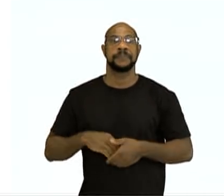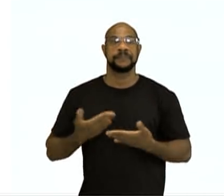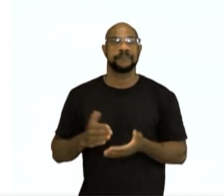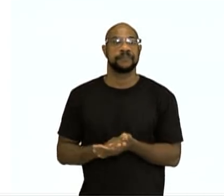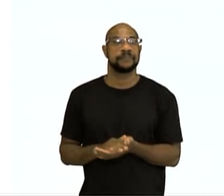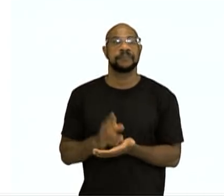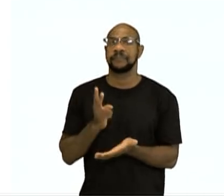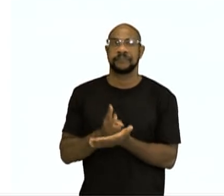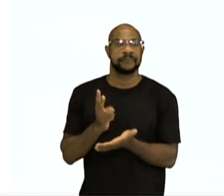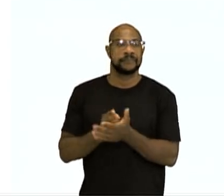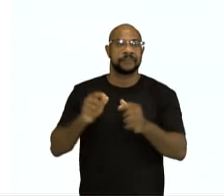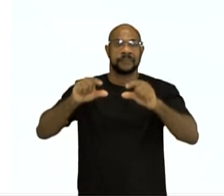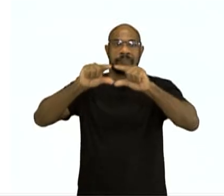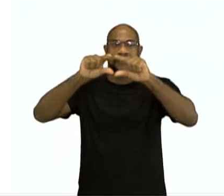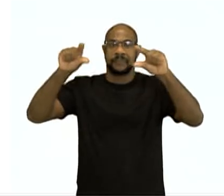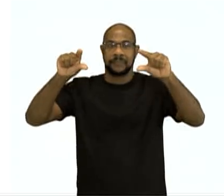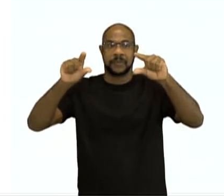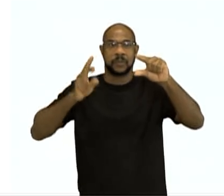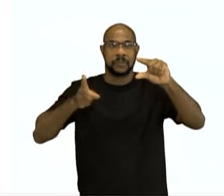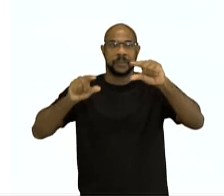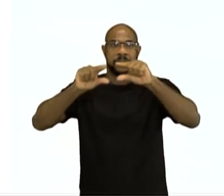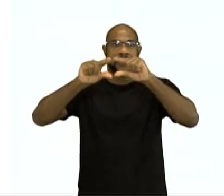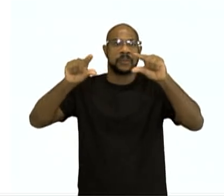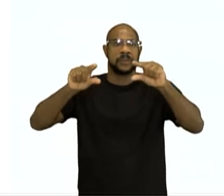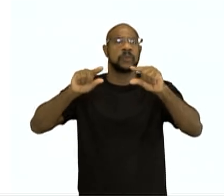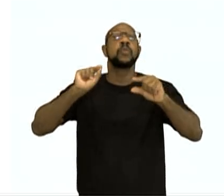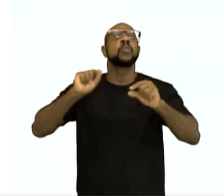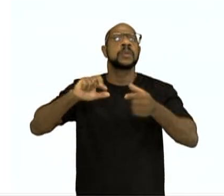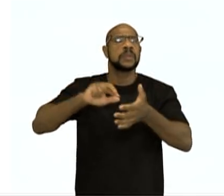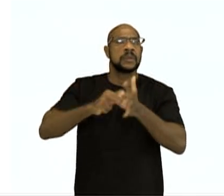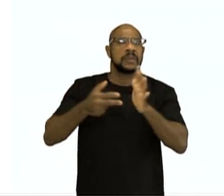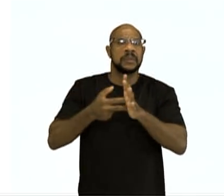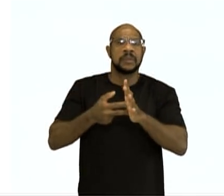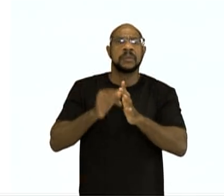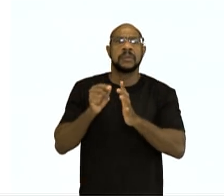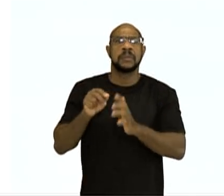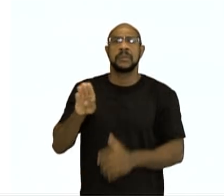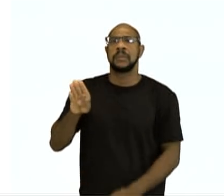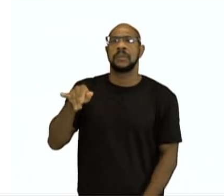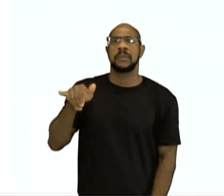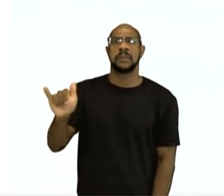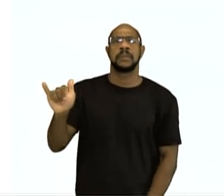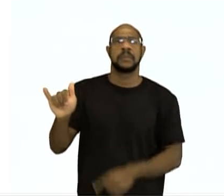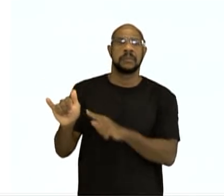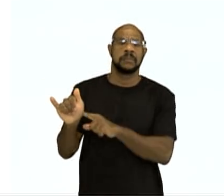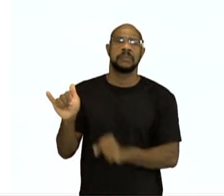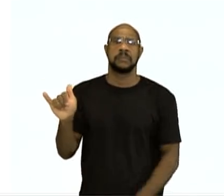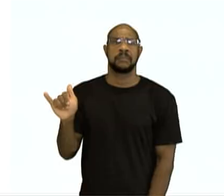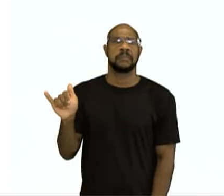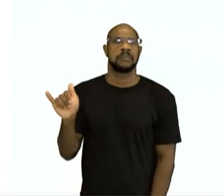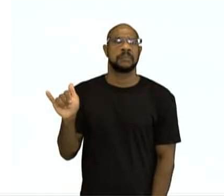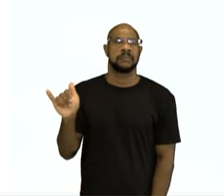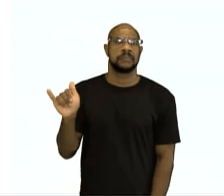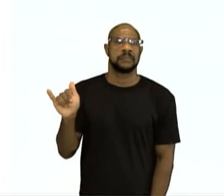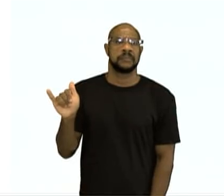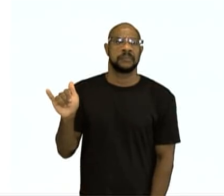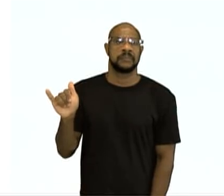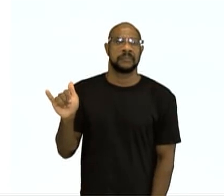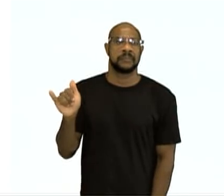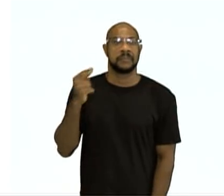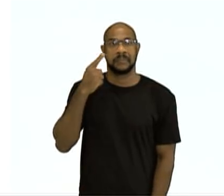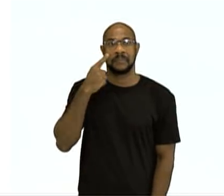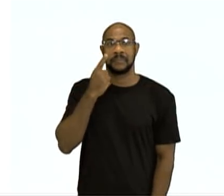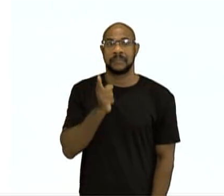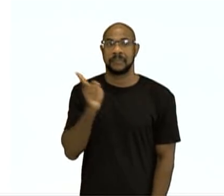mesmo trecho, mas agora eu quero que você me diga o que significa a palavra by. Então olha onde é que tá o by, olha aqui. Então eu